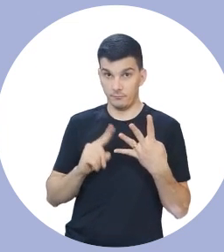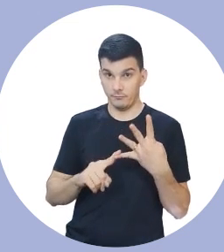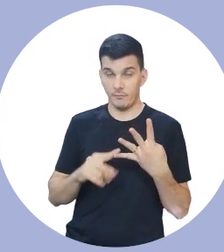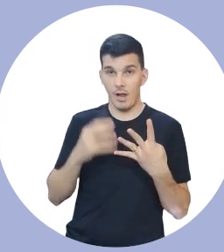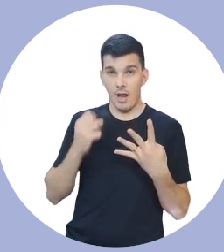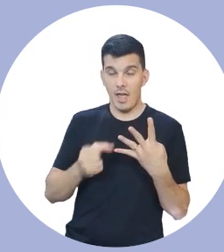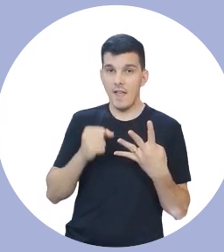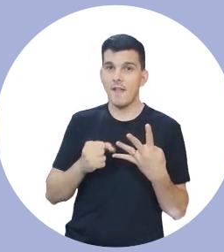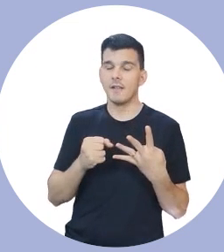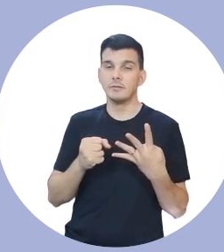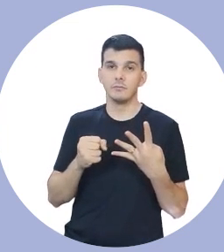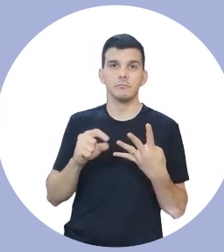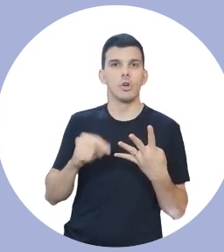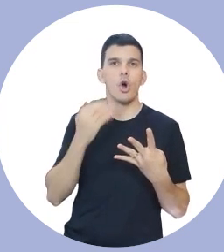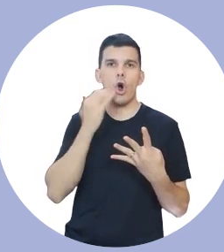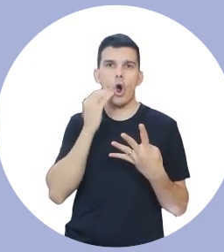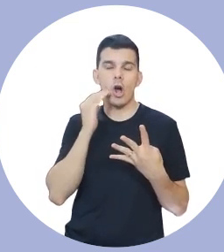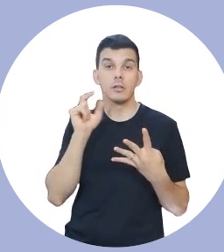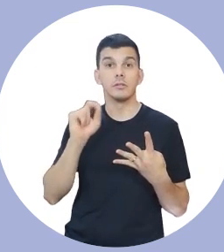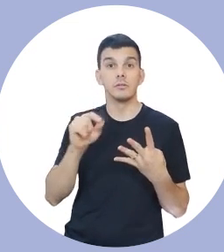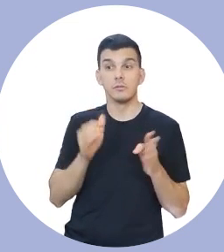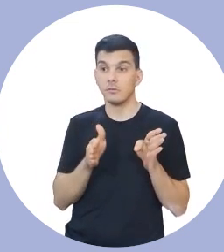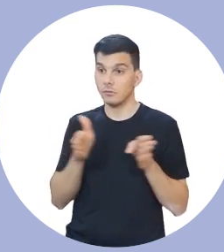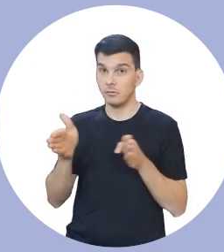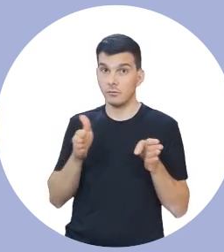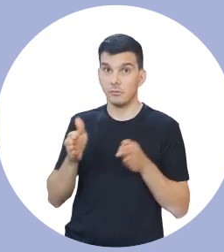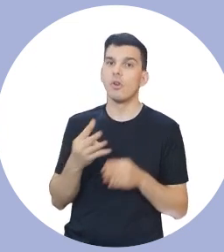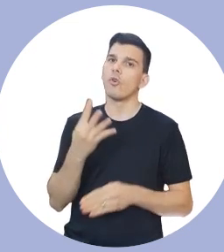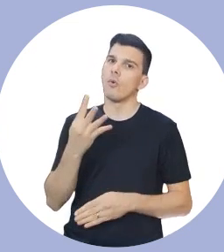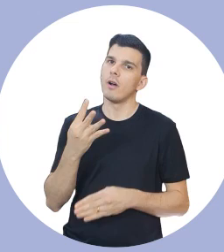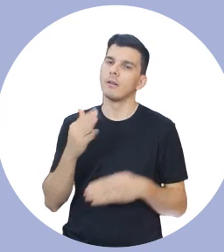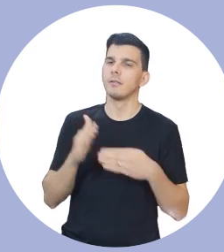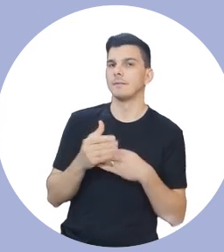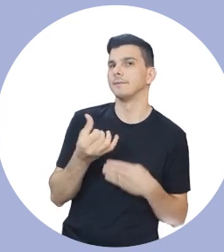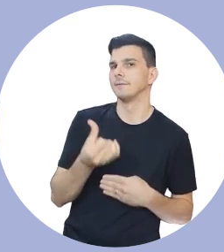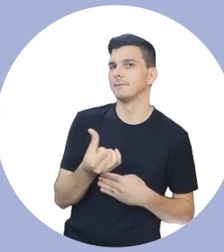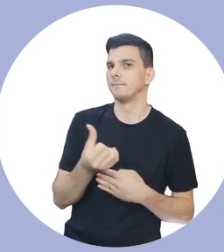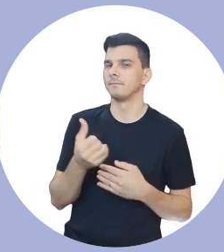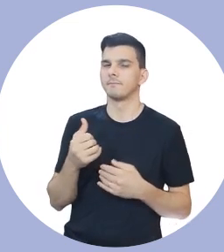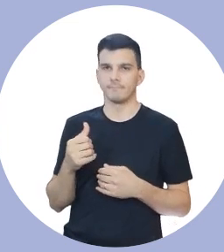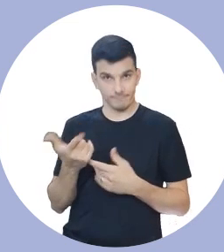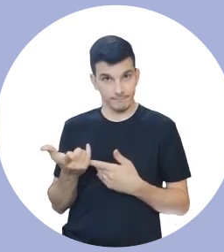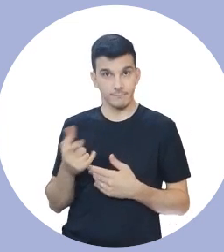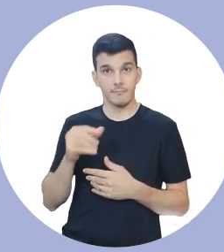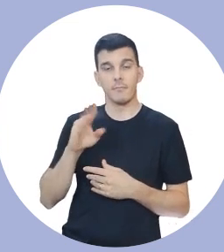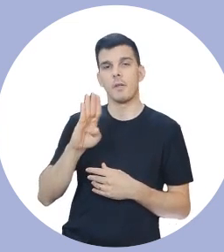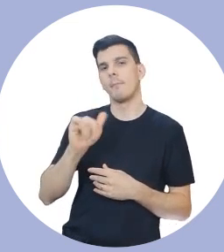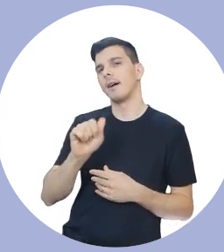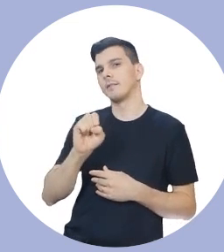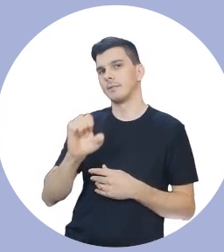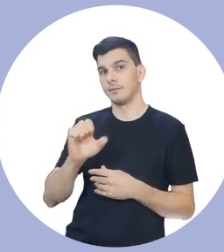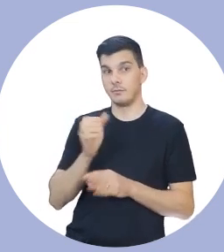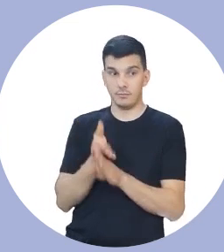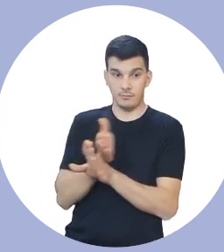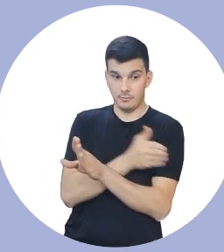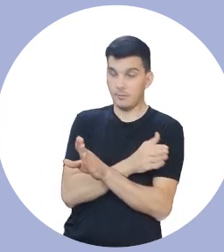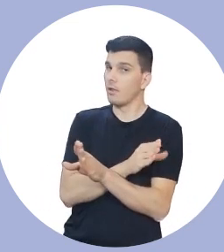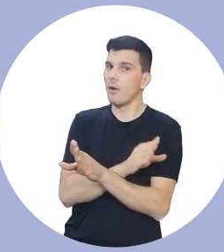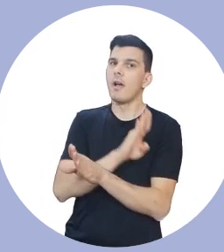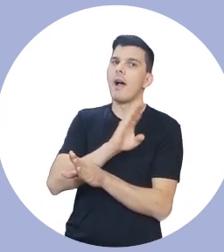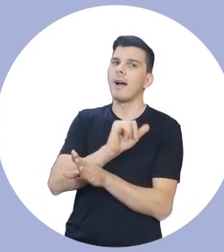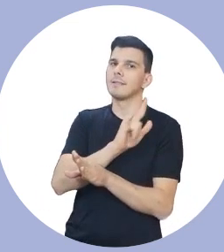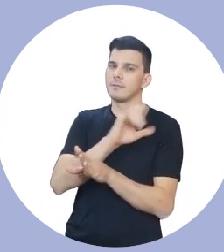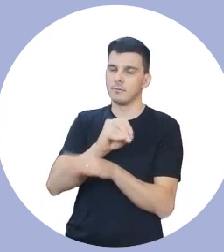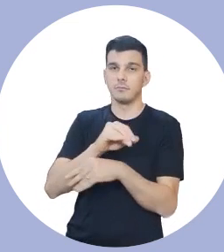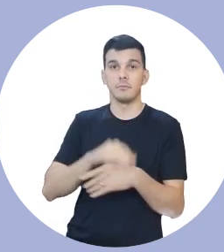ácido. Leite de vaca, rosa. Rosa está entre pH 4 e 6. pH 4 e 6,